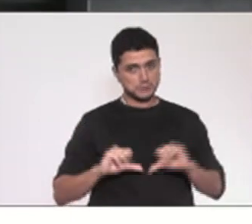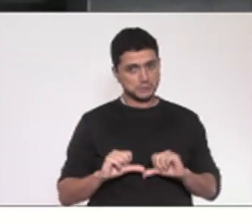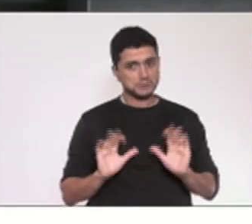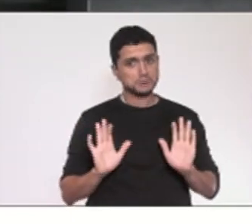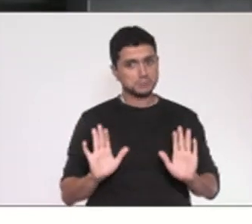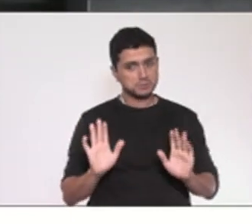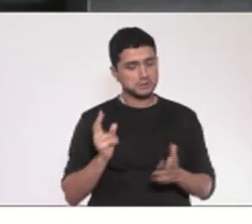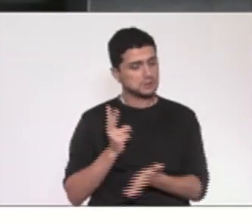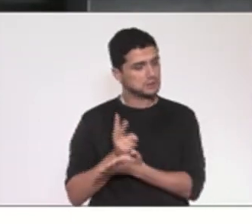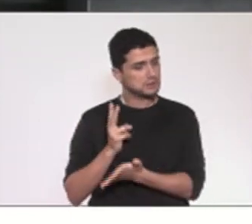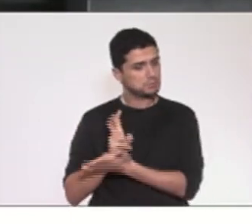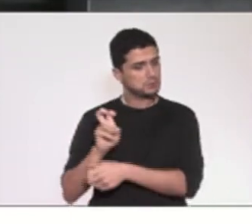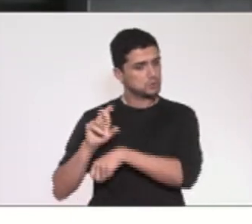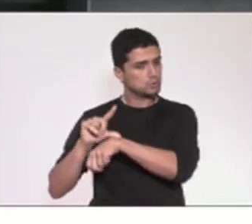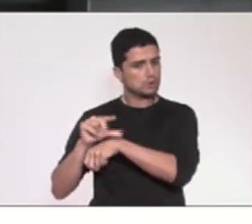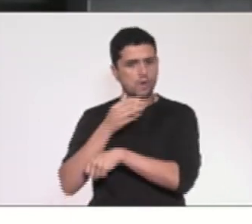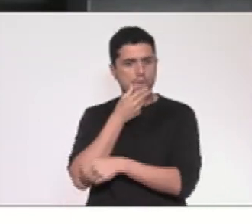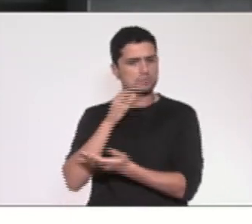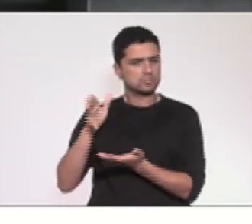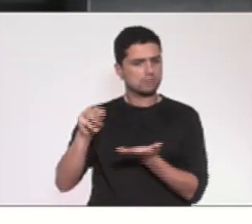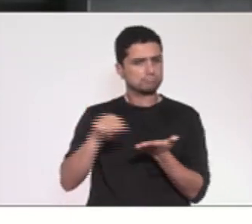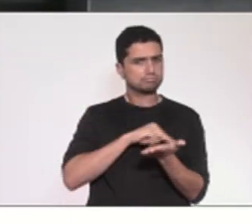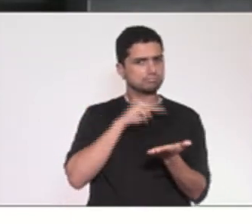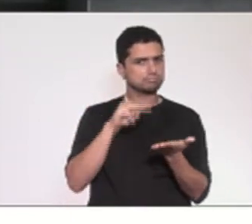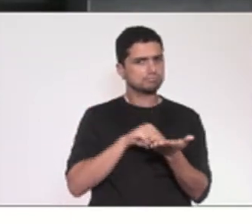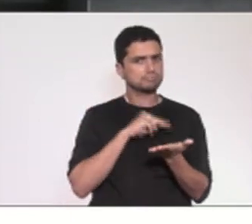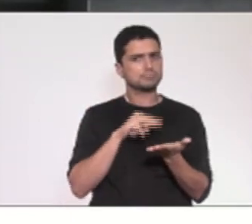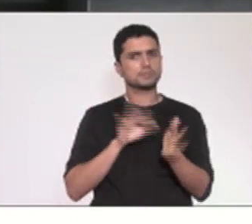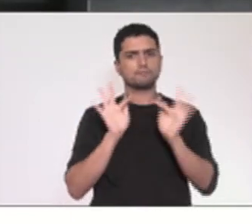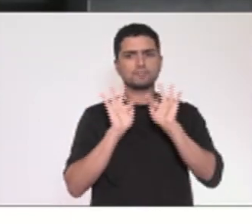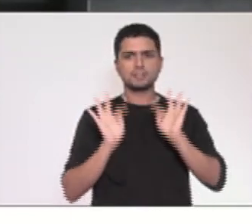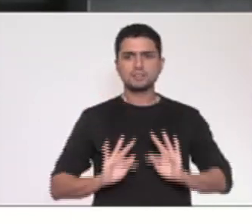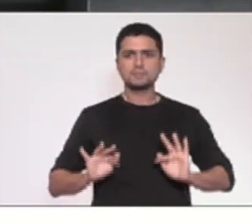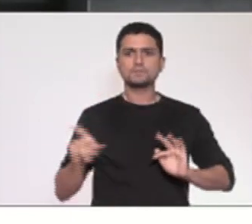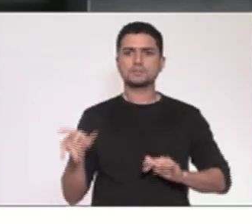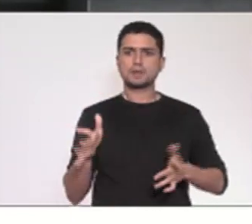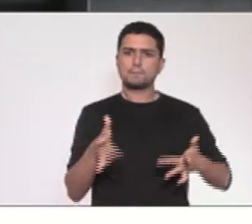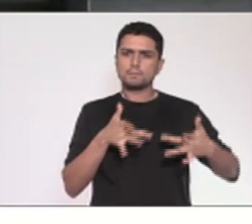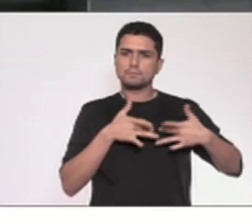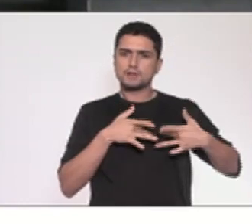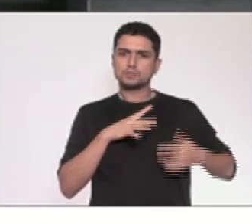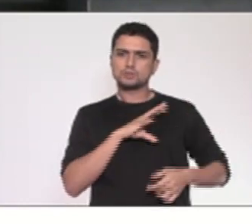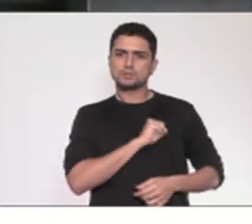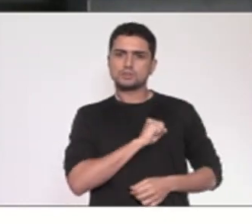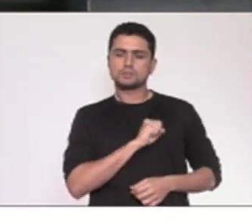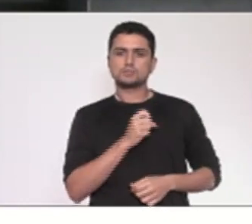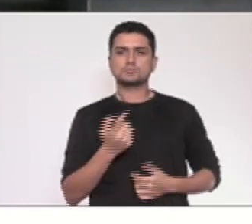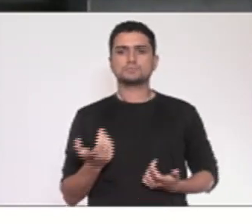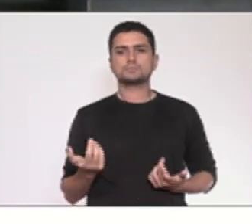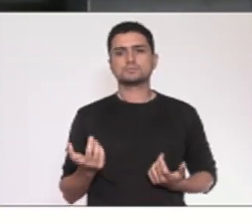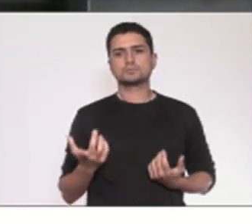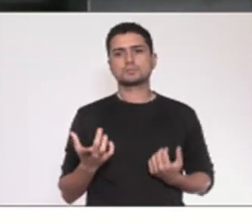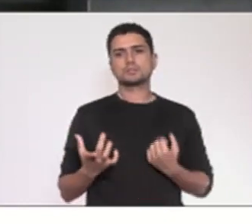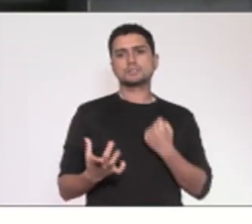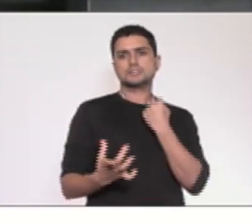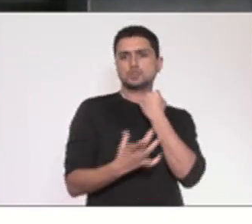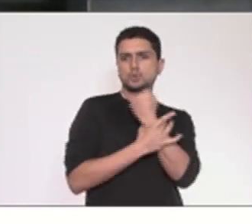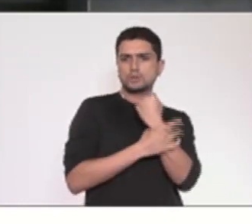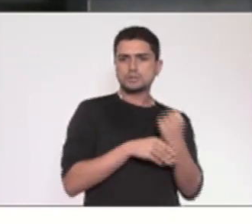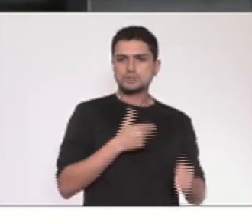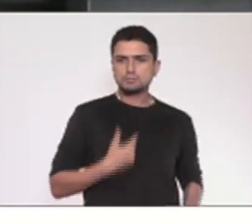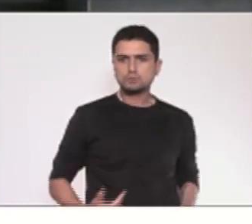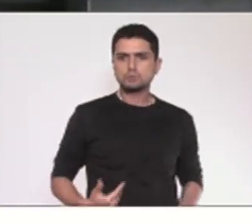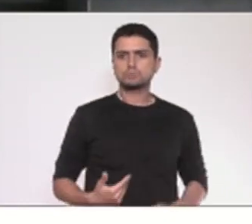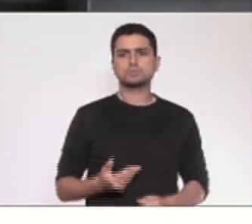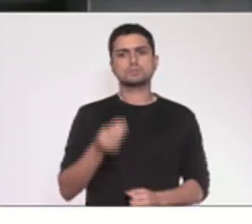Mas alguém que é verdadeiramente um apaixonado pela segurança pública, um apaixonado por fazer a vida do outro